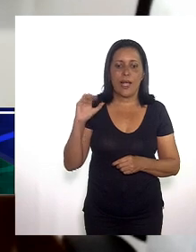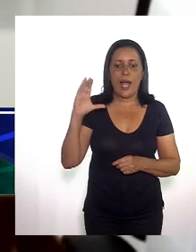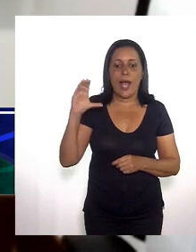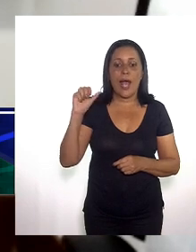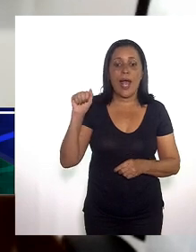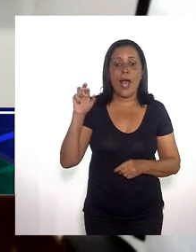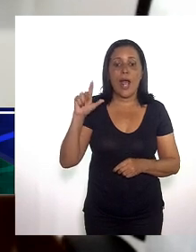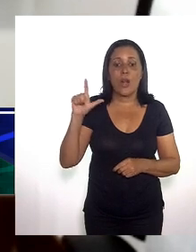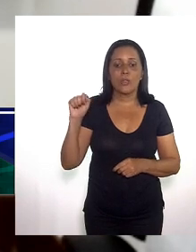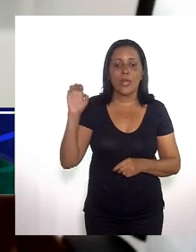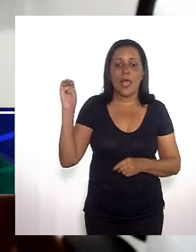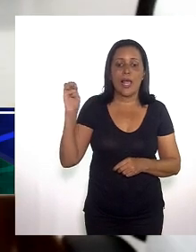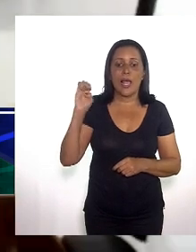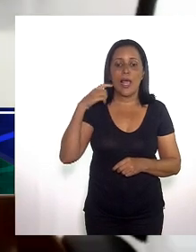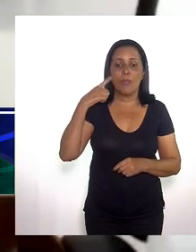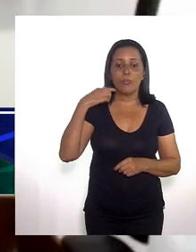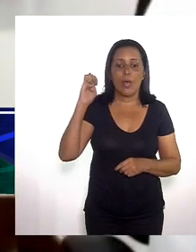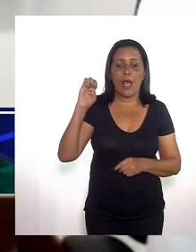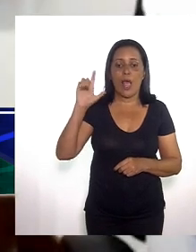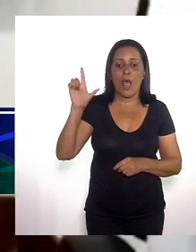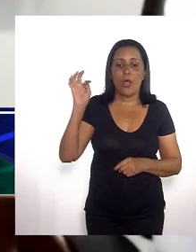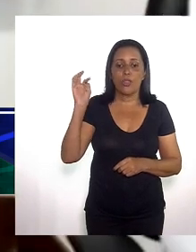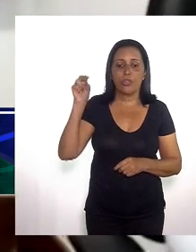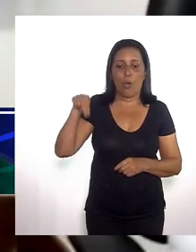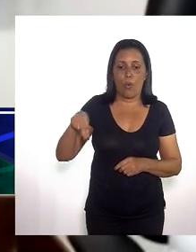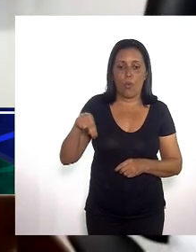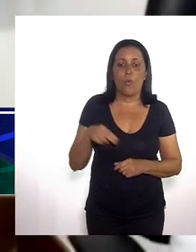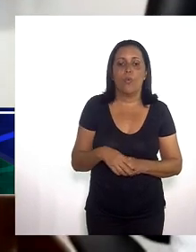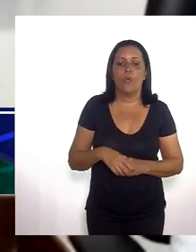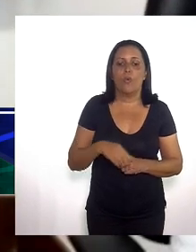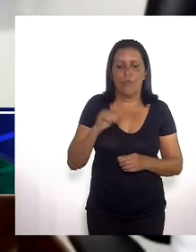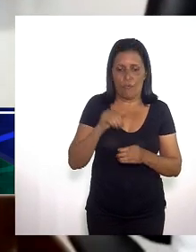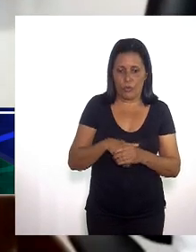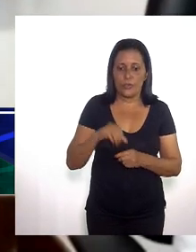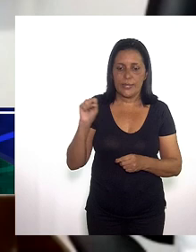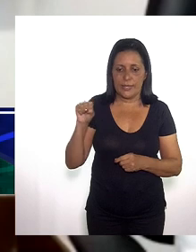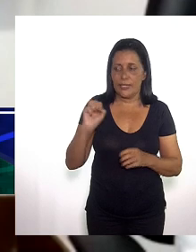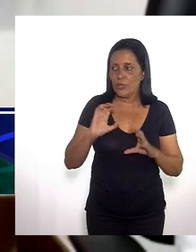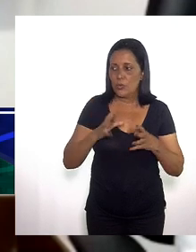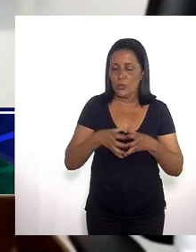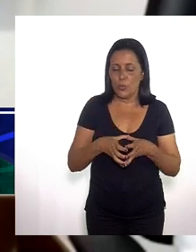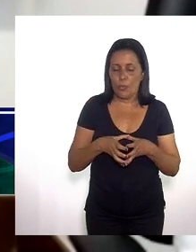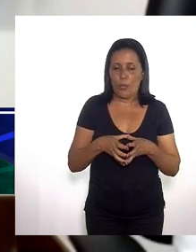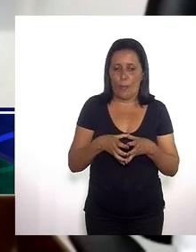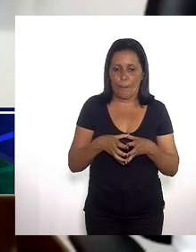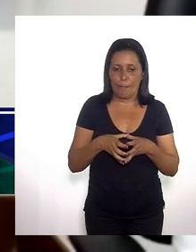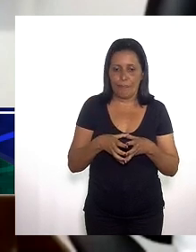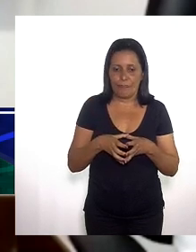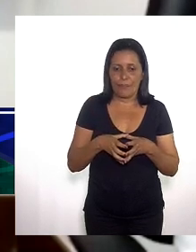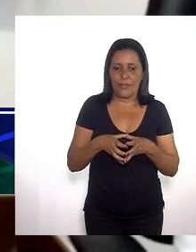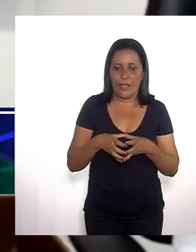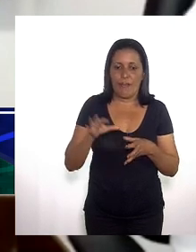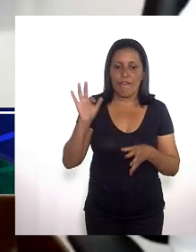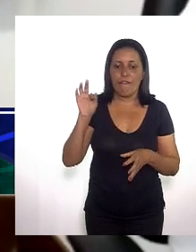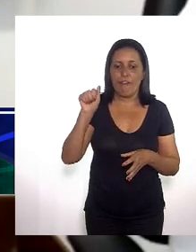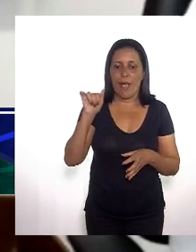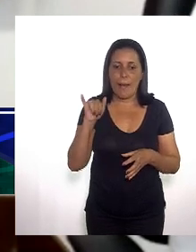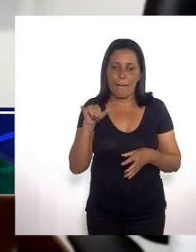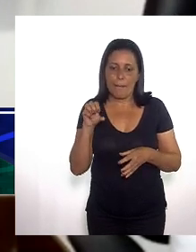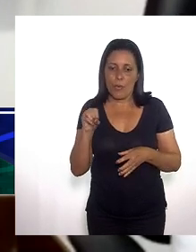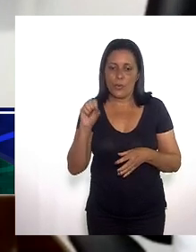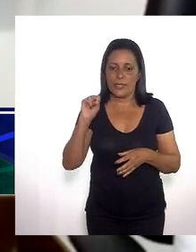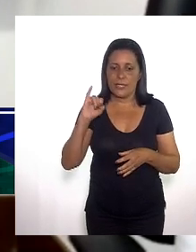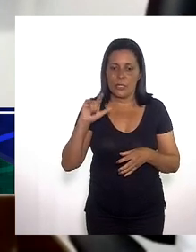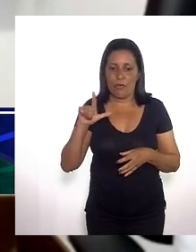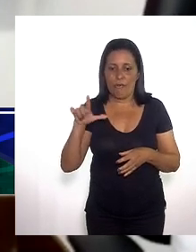Deputado Elton Cristo, votou sim no grupo. Deputado Fábio Silva, votou sim no